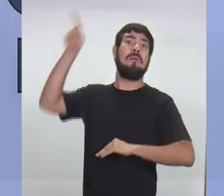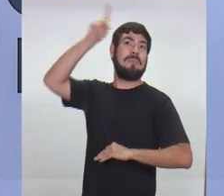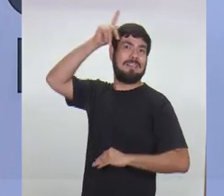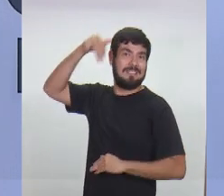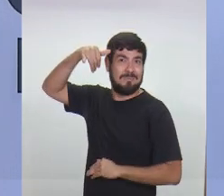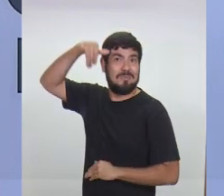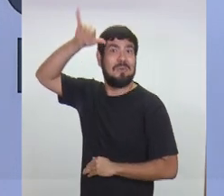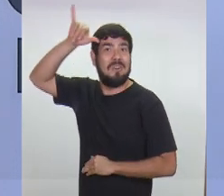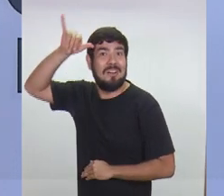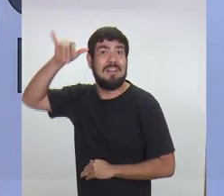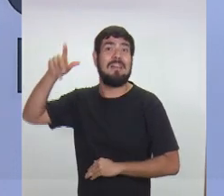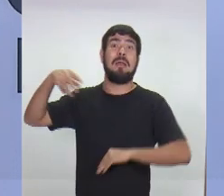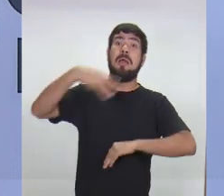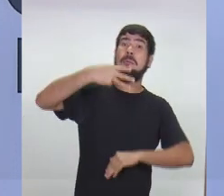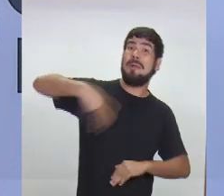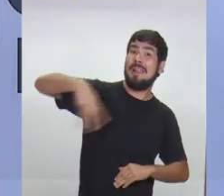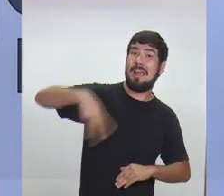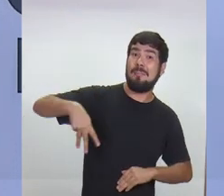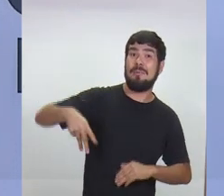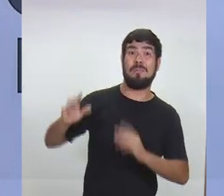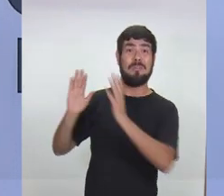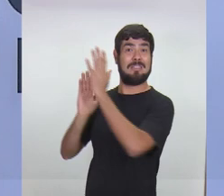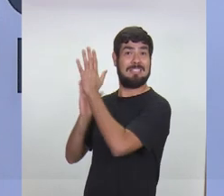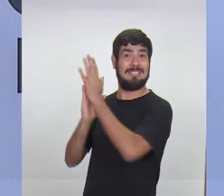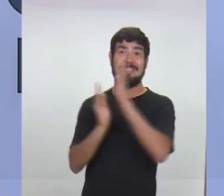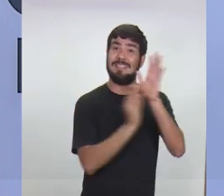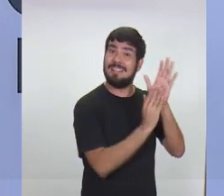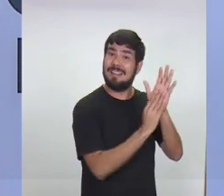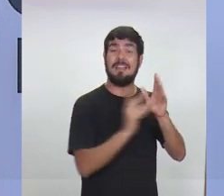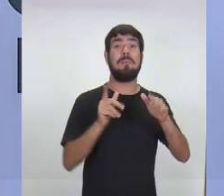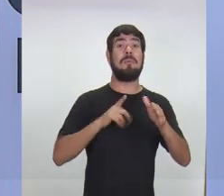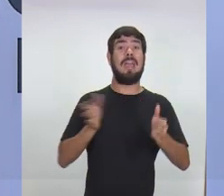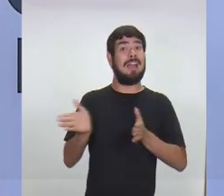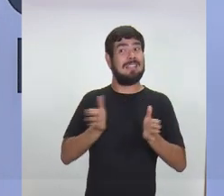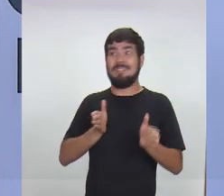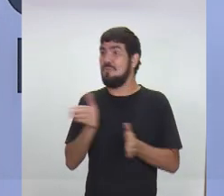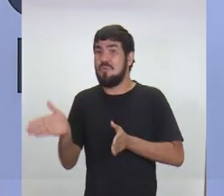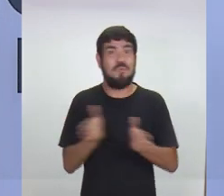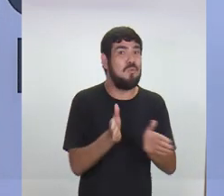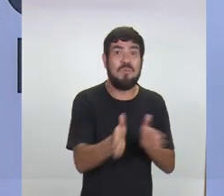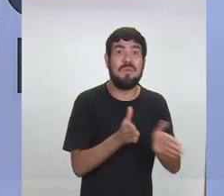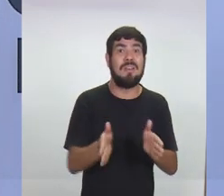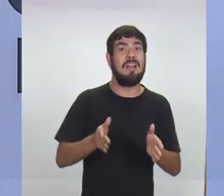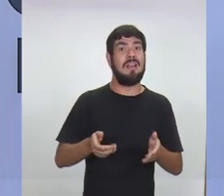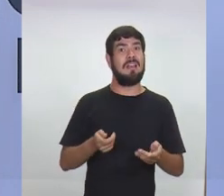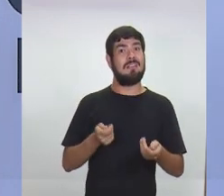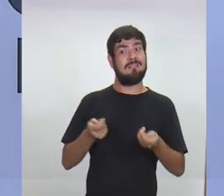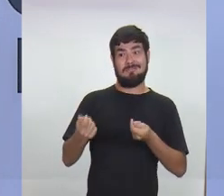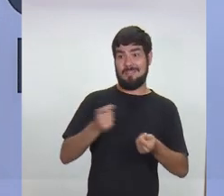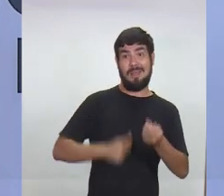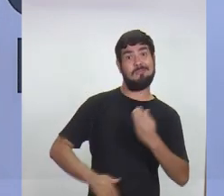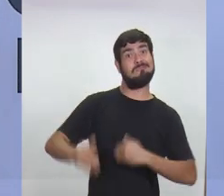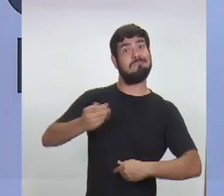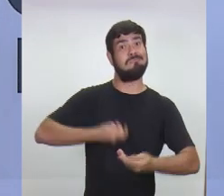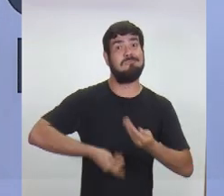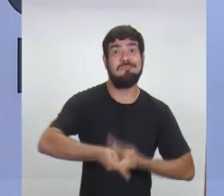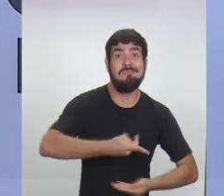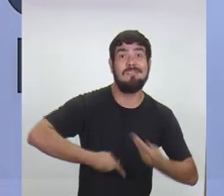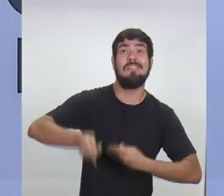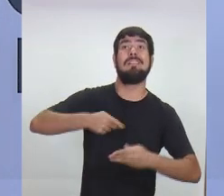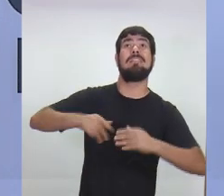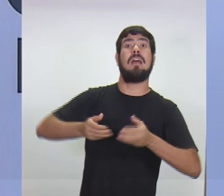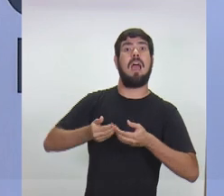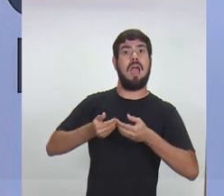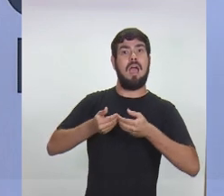pode fumar capturou a nossa ciranda porque o acesso vai ser facilitado ea geração de emprego e renda até política industrial com relação da